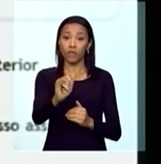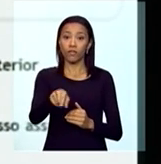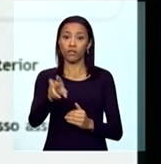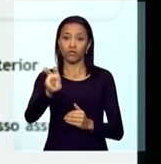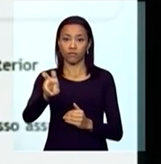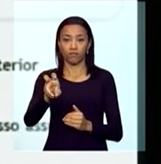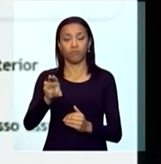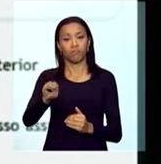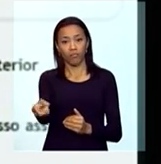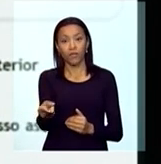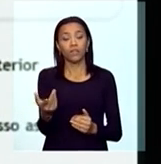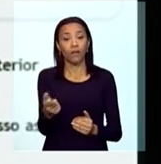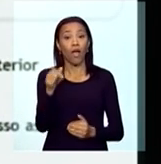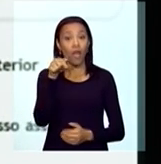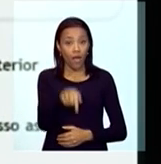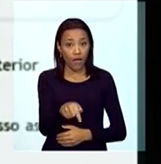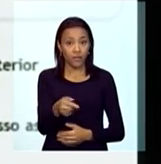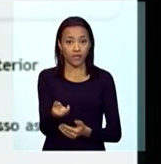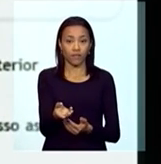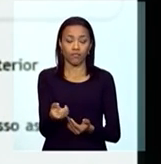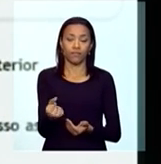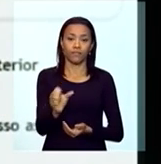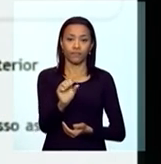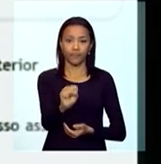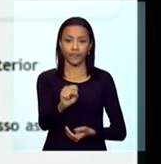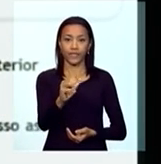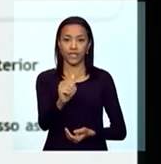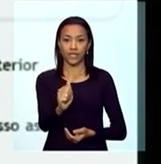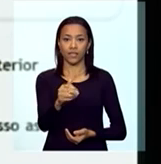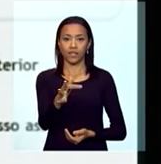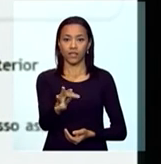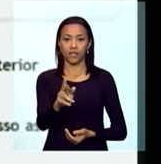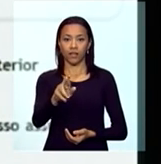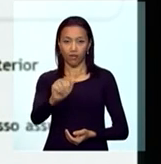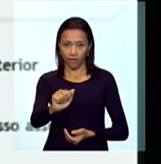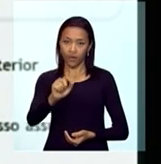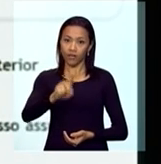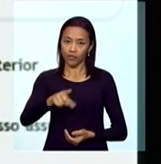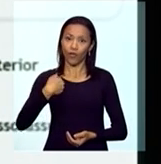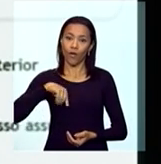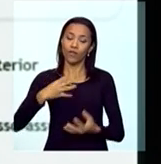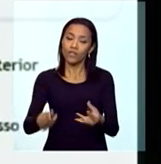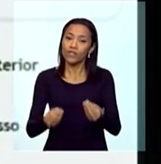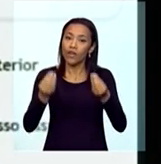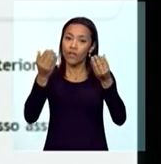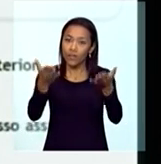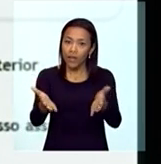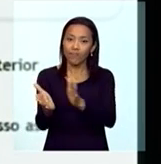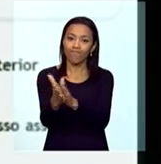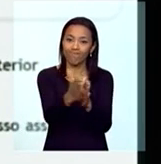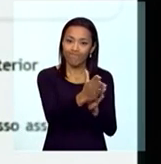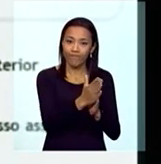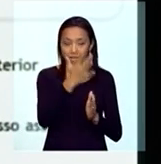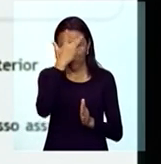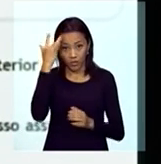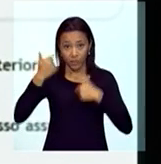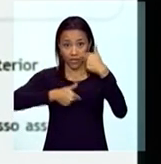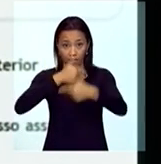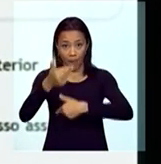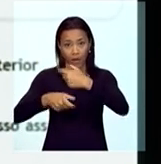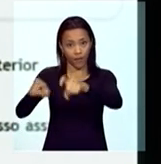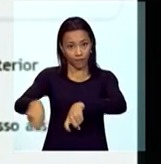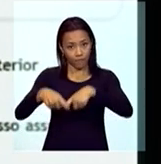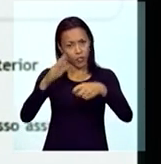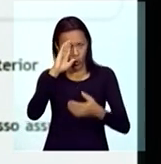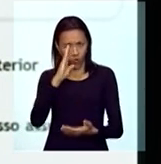28%. Esta safra a quem, portanto, a gente deve dedicar, aos produtores rurais brasileiros que confiaram